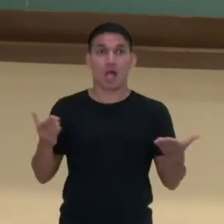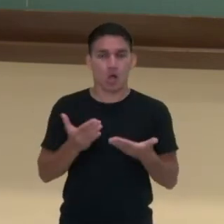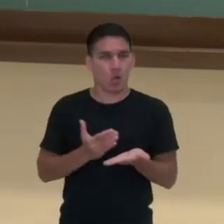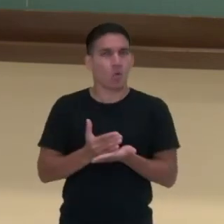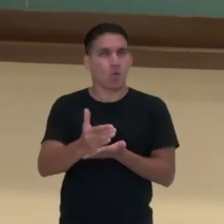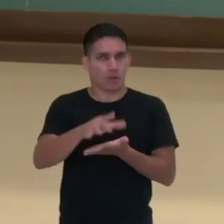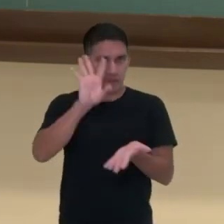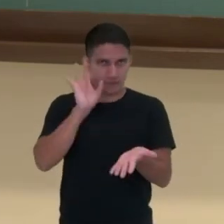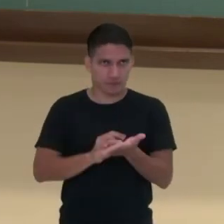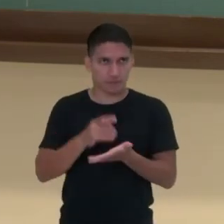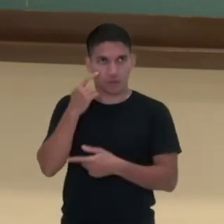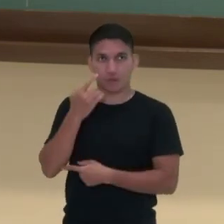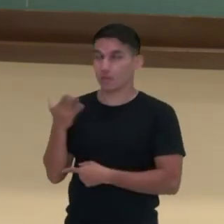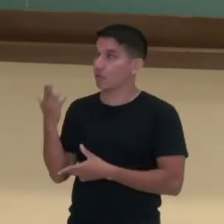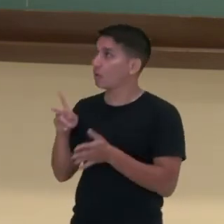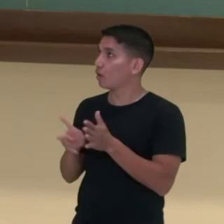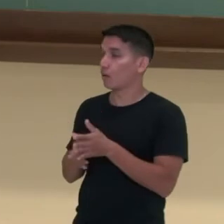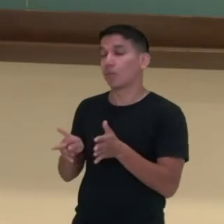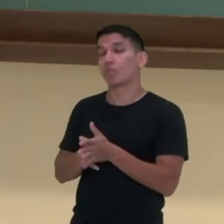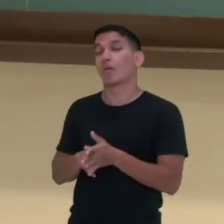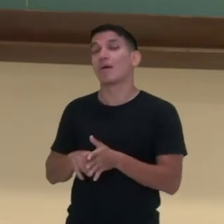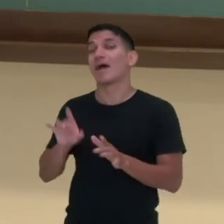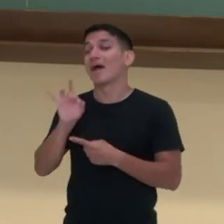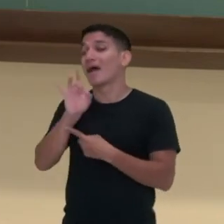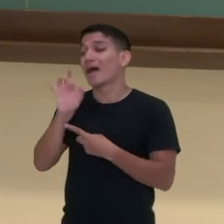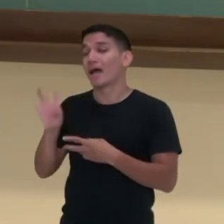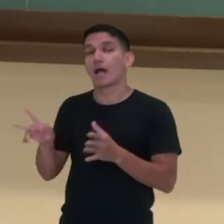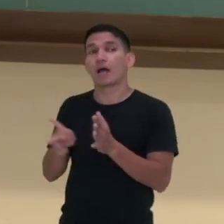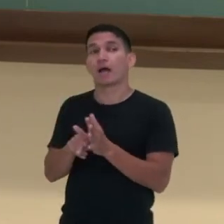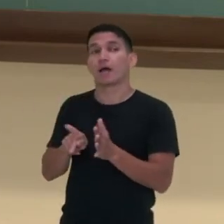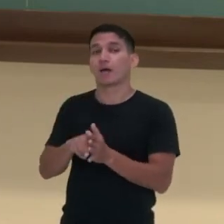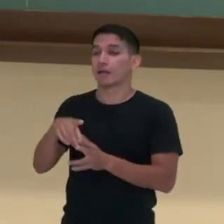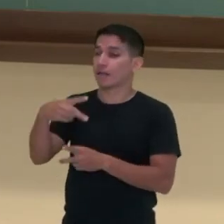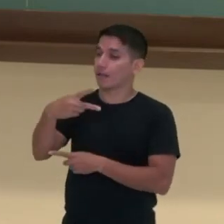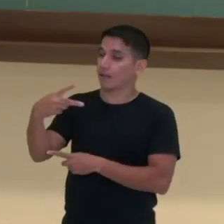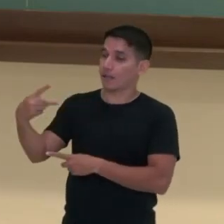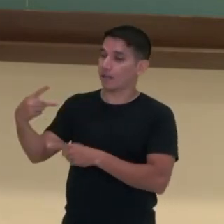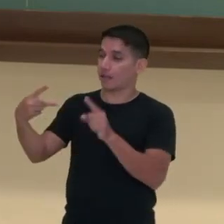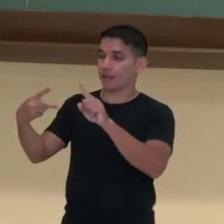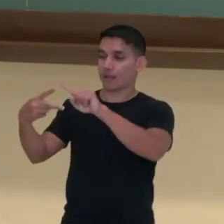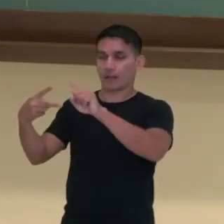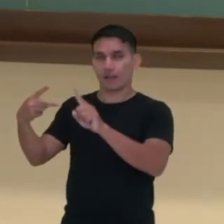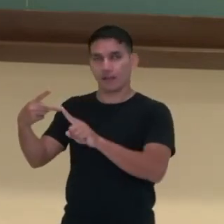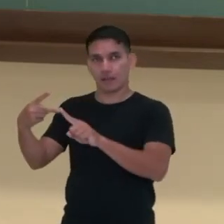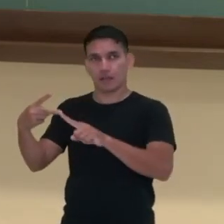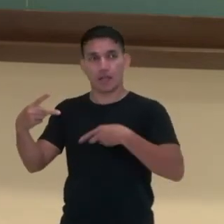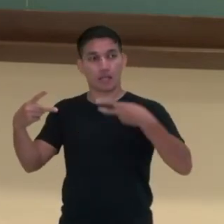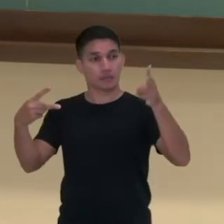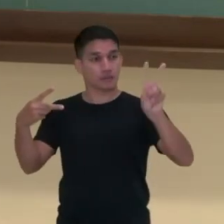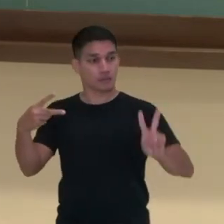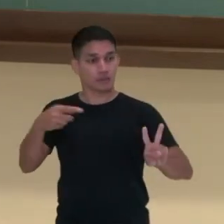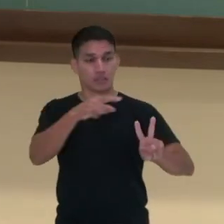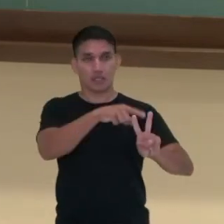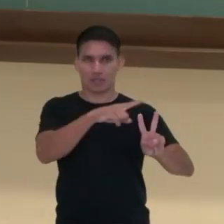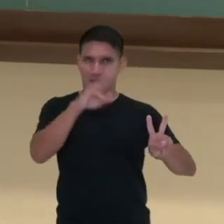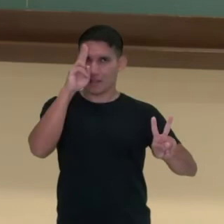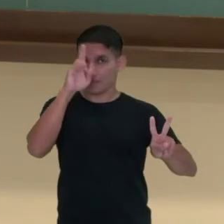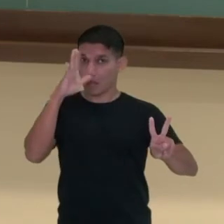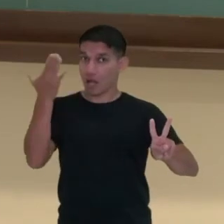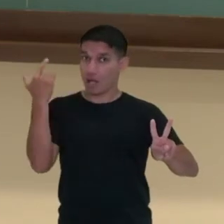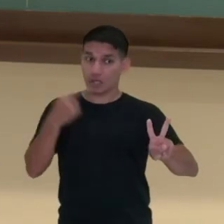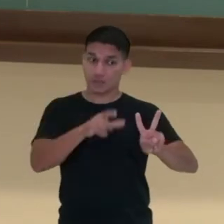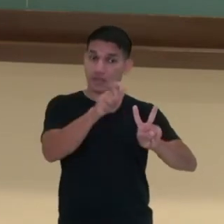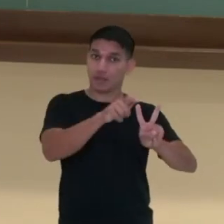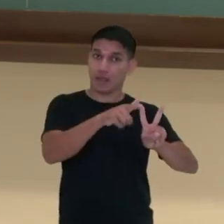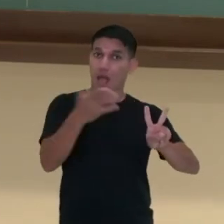começar multiplicando cada elemento das linhas aqui pela segunda coluna. Eu fiz a multiplicação pela primeira, agora eu